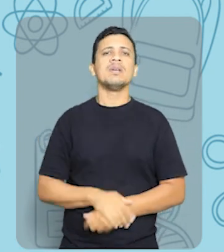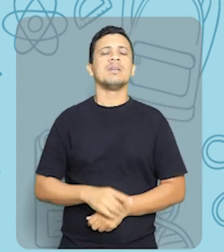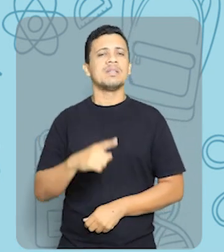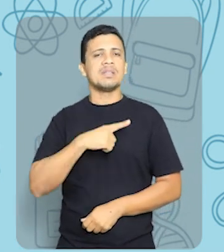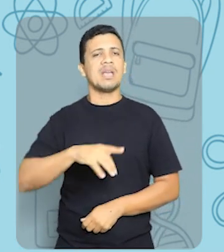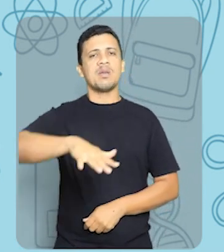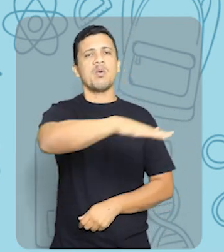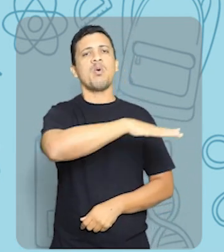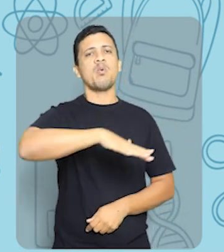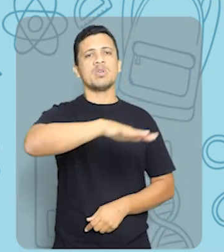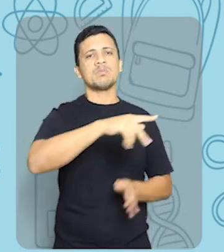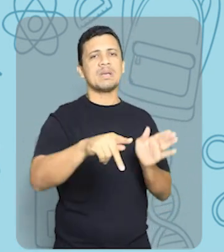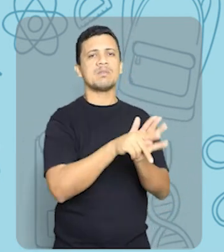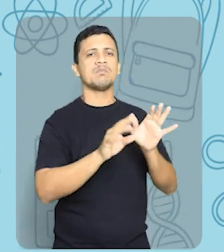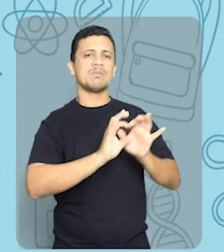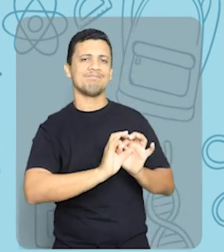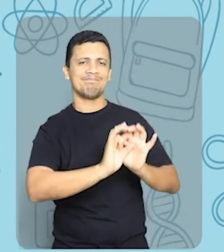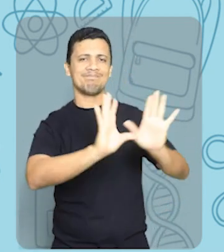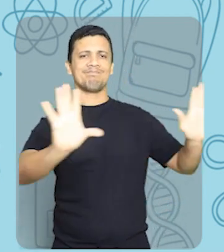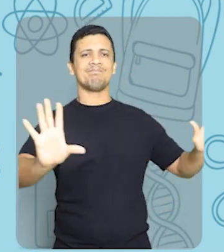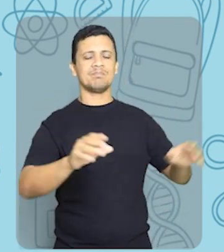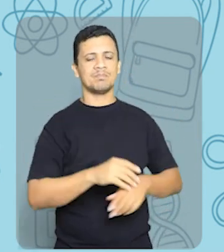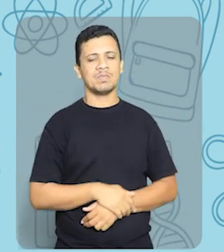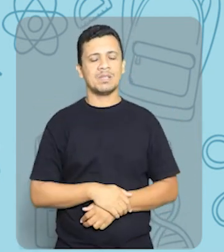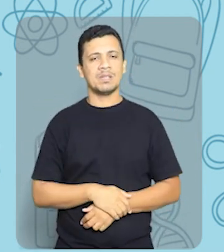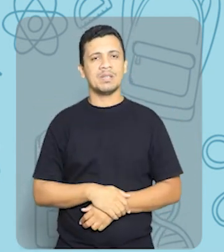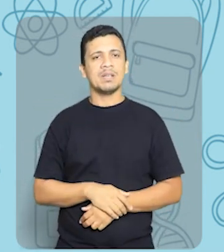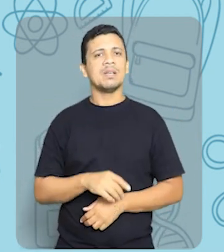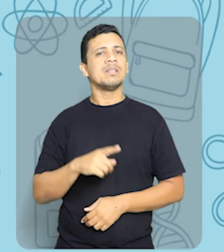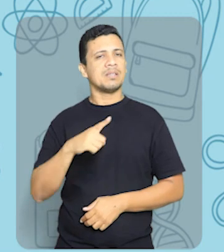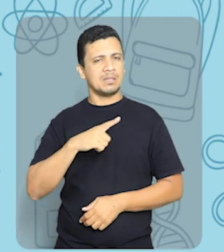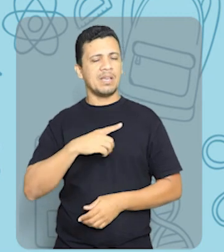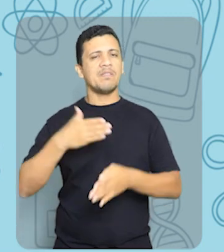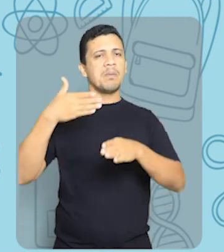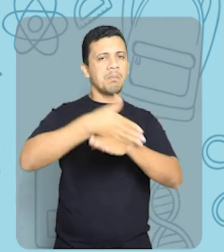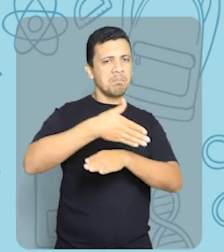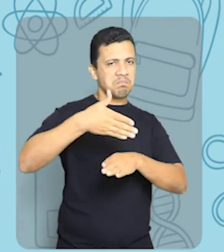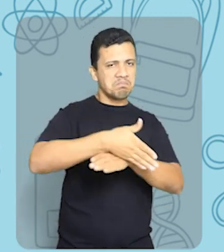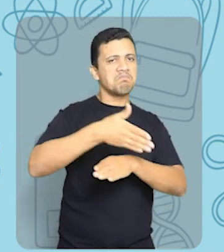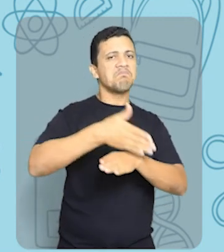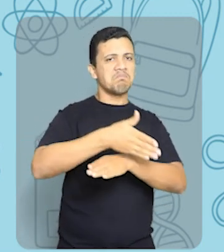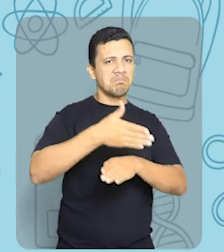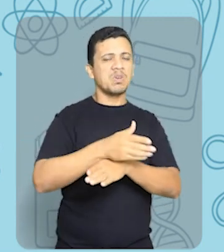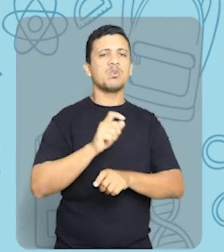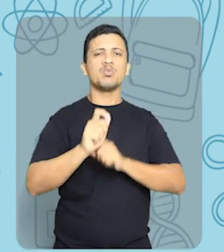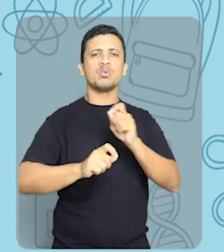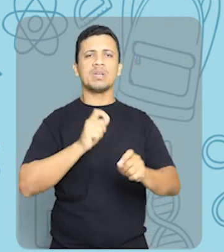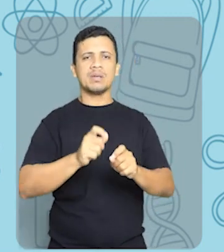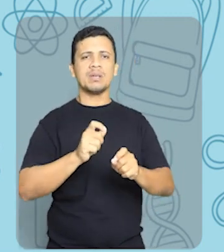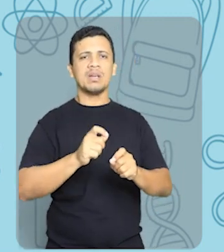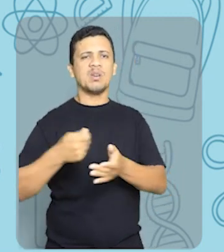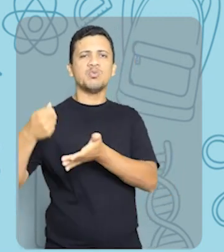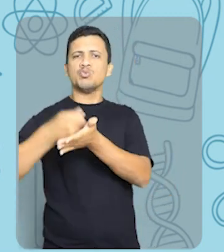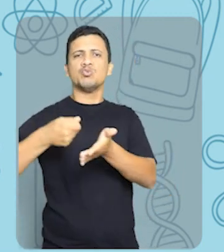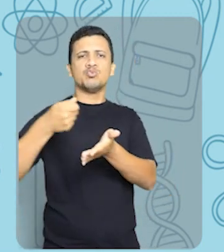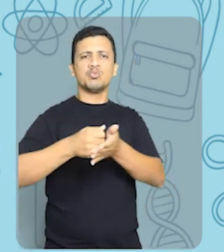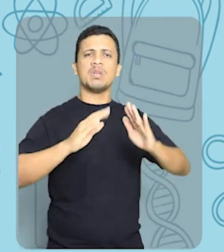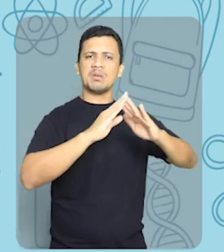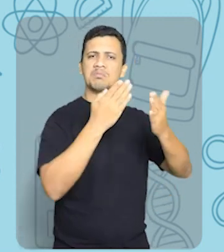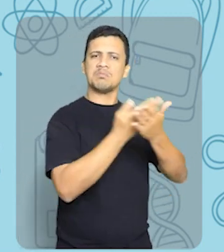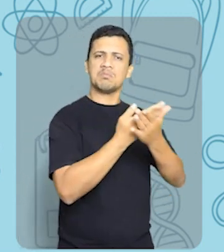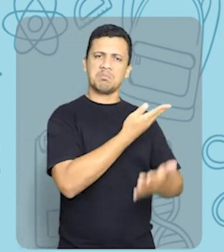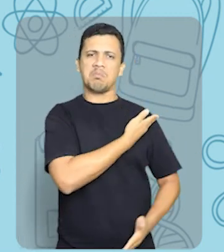um espaço de liberdade. O sociólogo teve participação ativa na campanha em defesa da escola